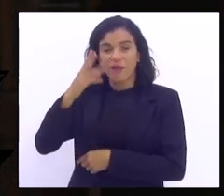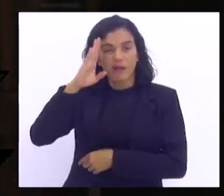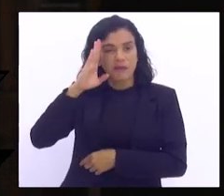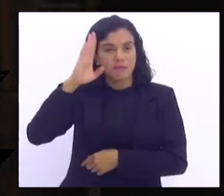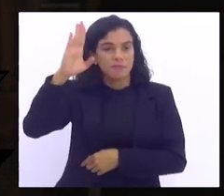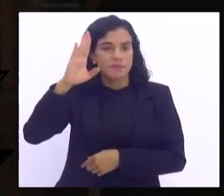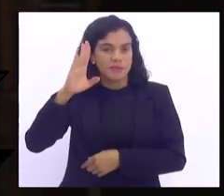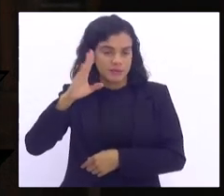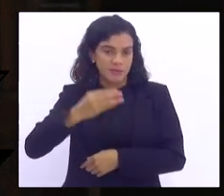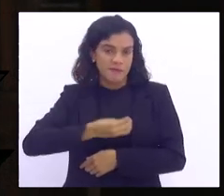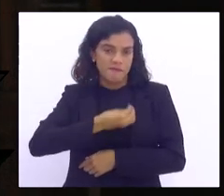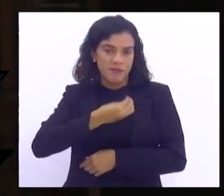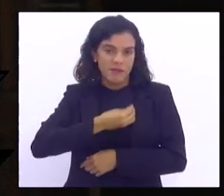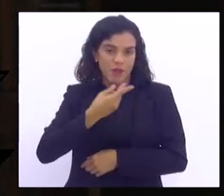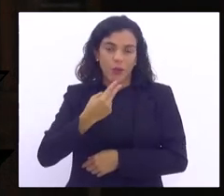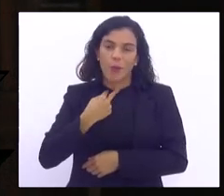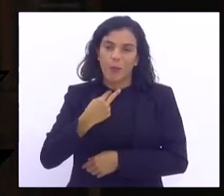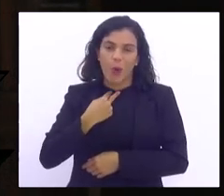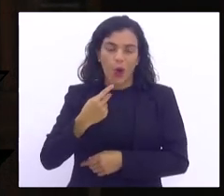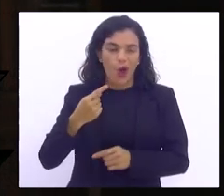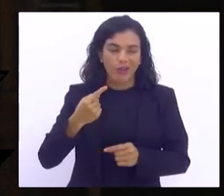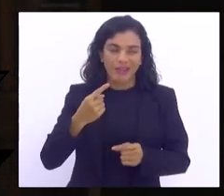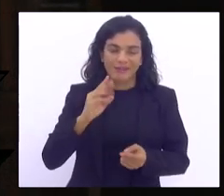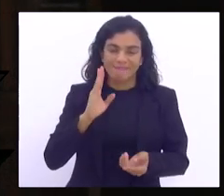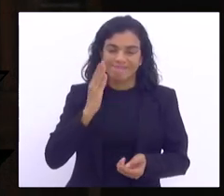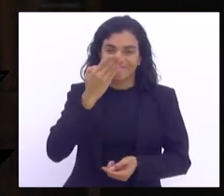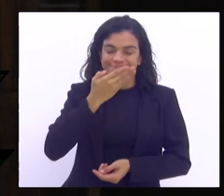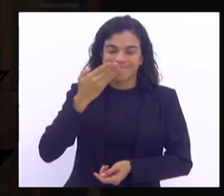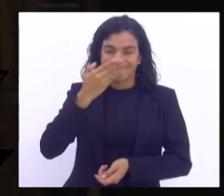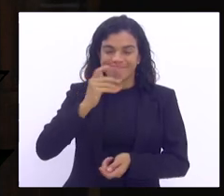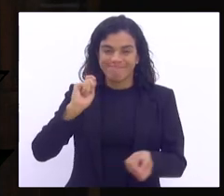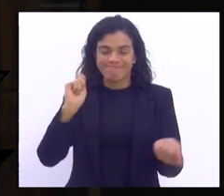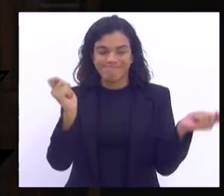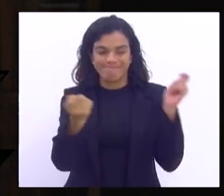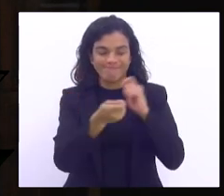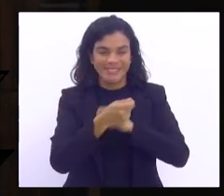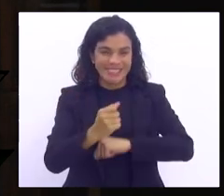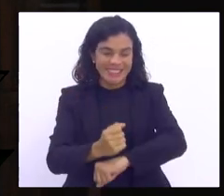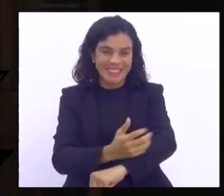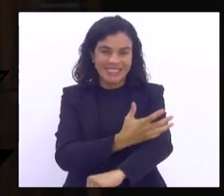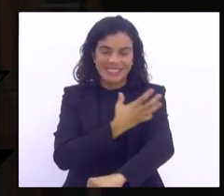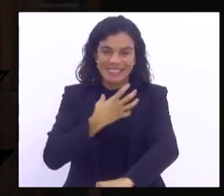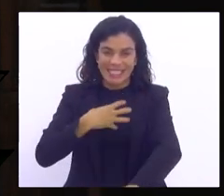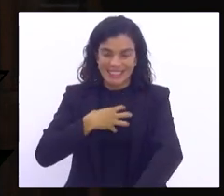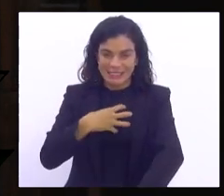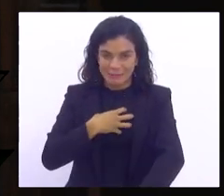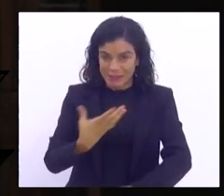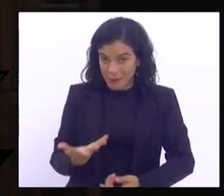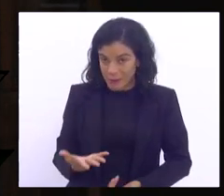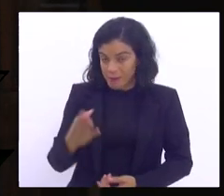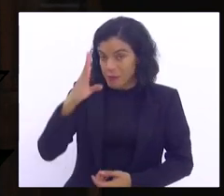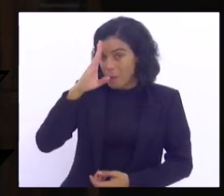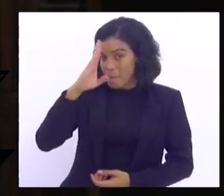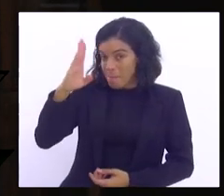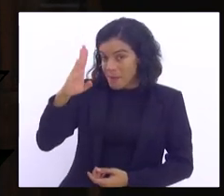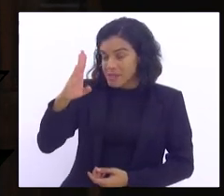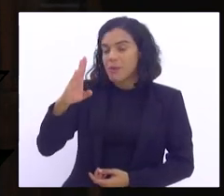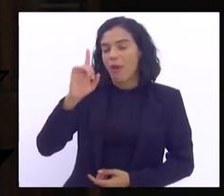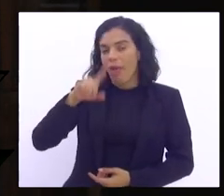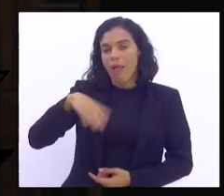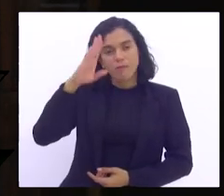não adianta tentar contradizê-lo apelando para argumentos sentimentais. Princípio é princípio.